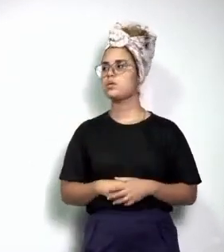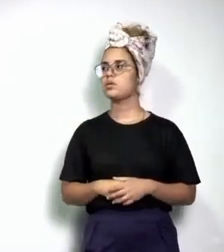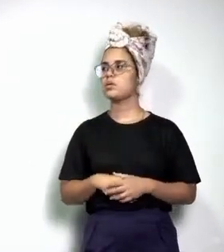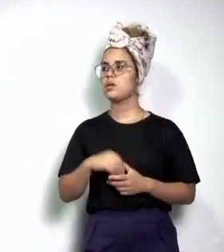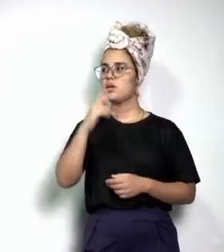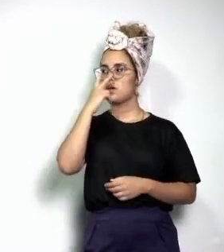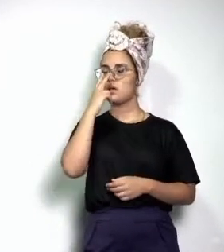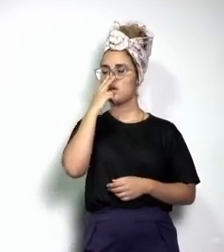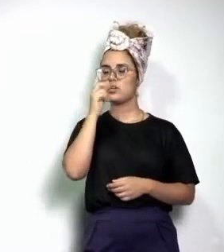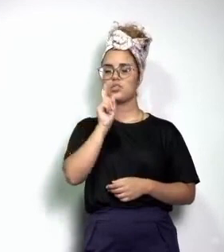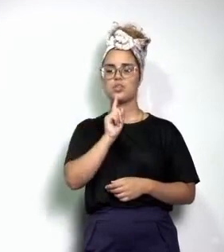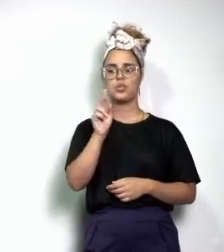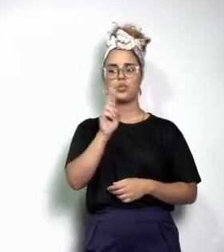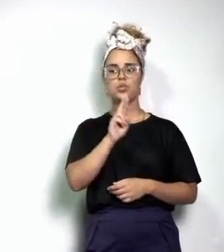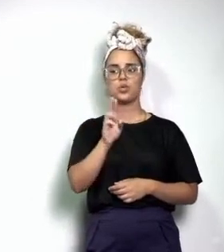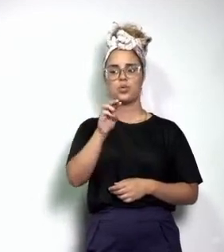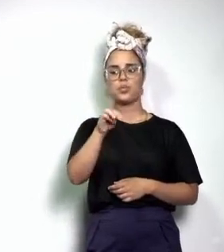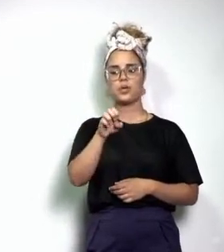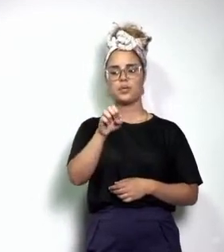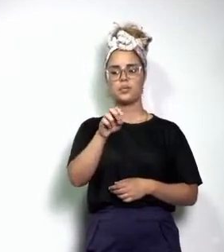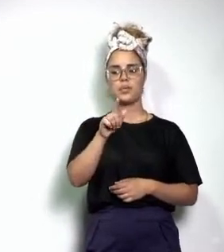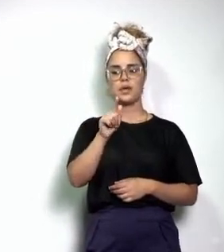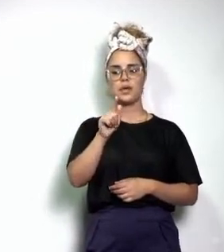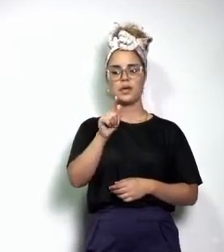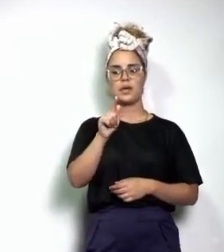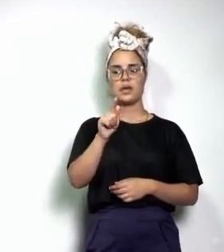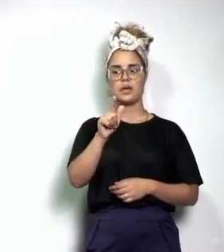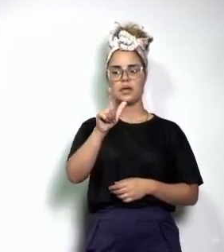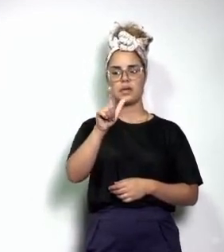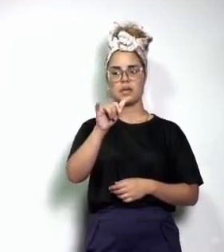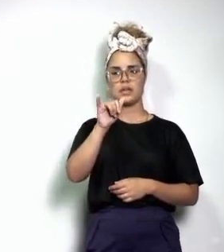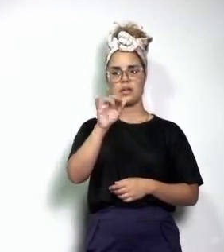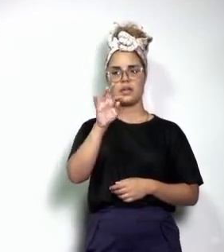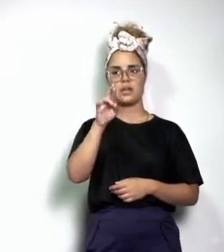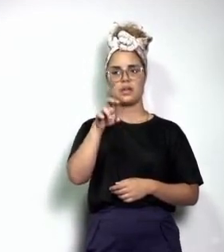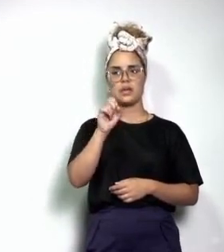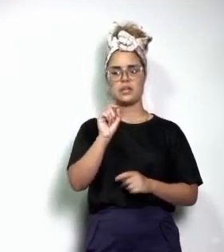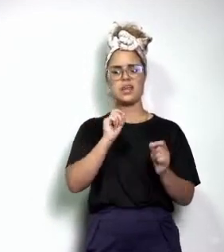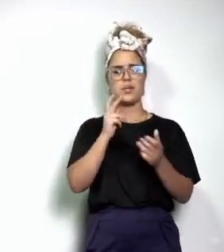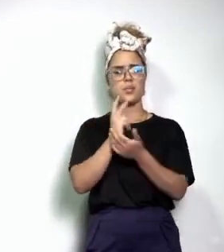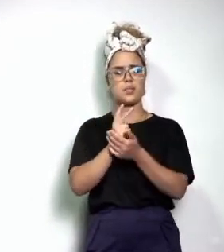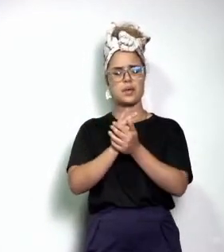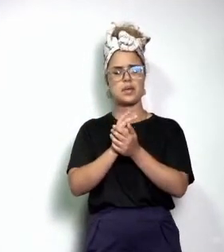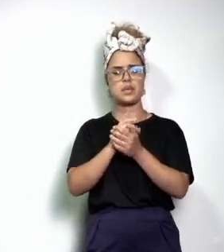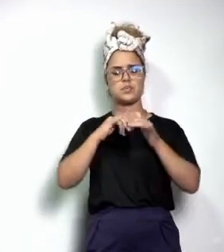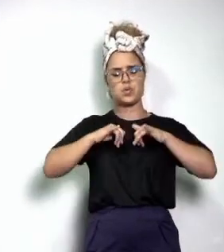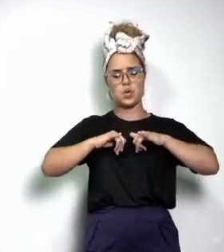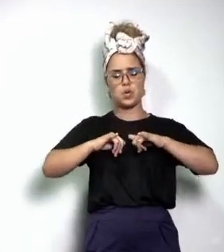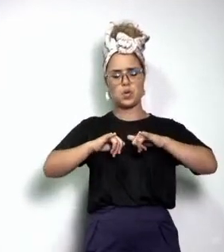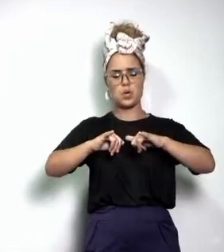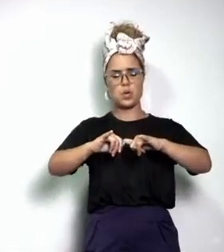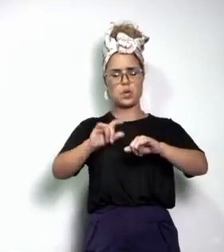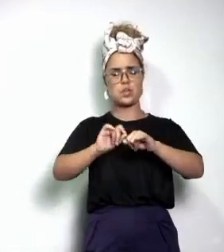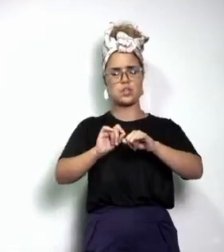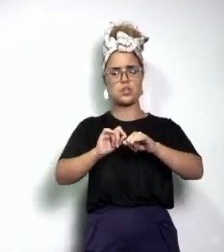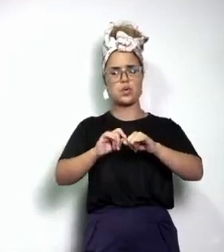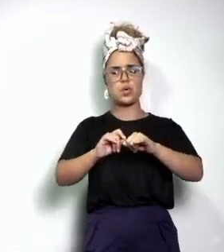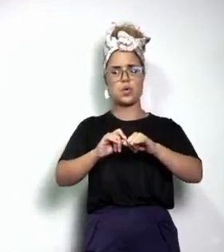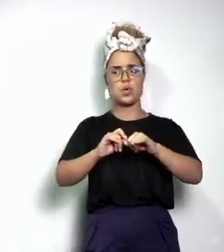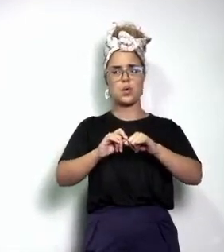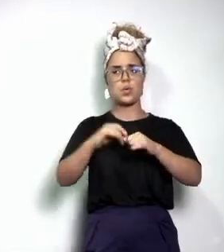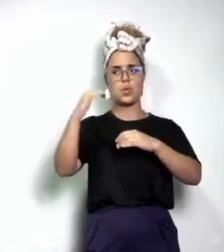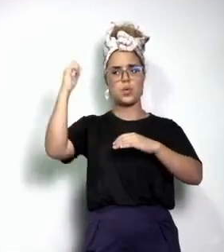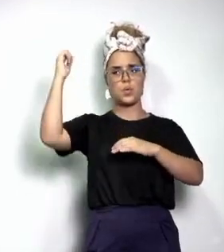Eu acho que chamam de Magliner também os carrinhos que estão em aeroportos, que vão carregar bagagem.